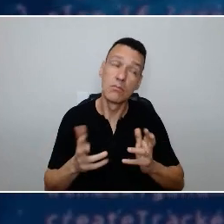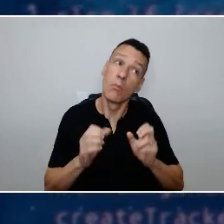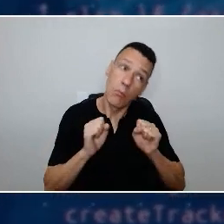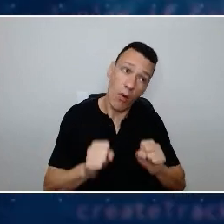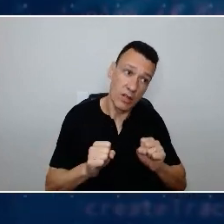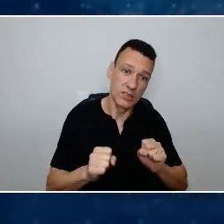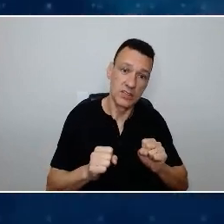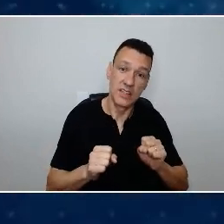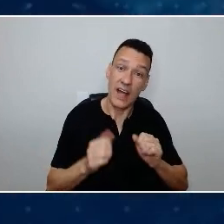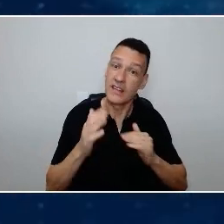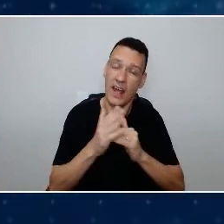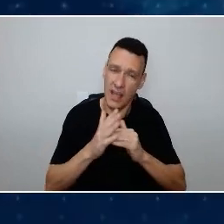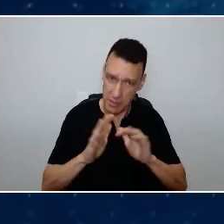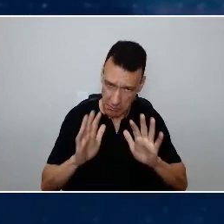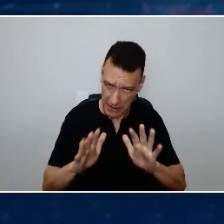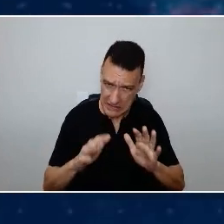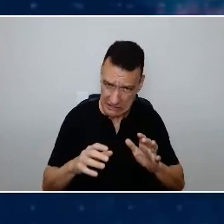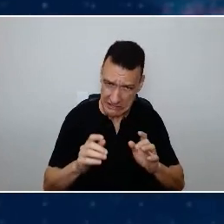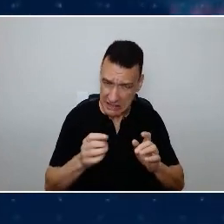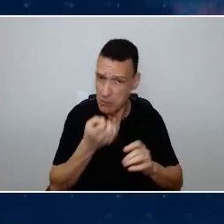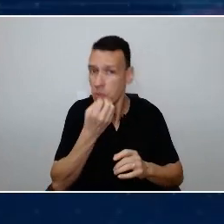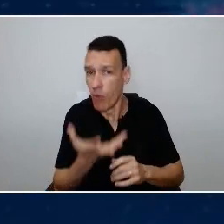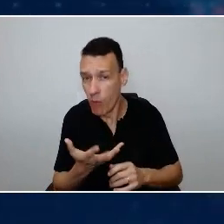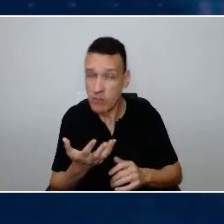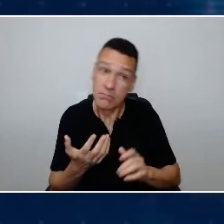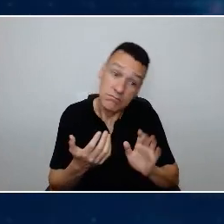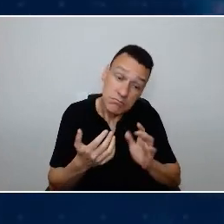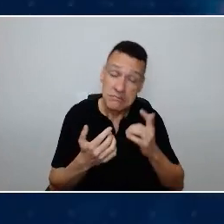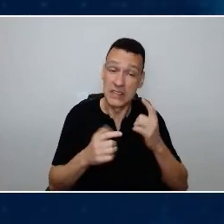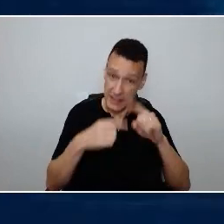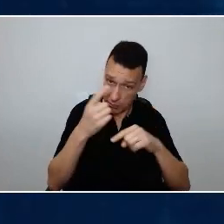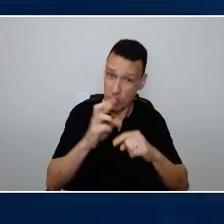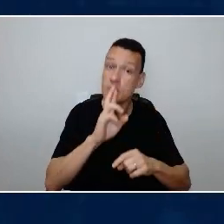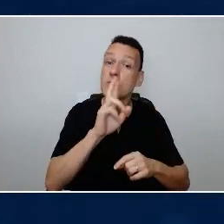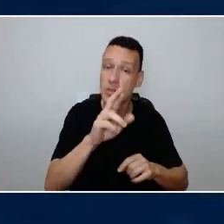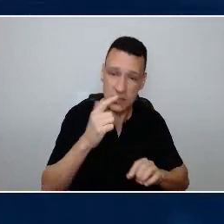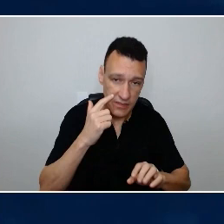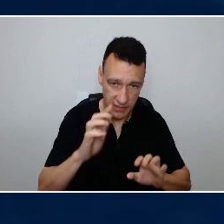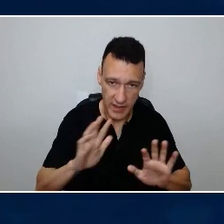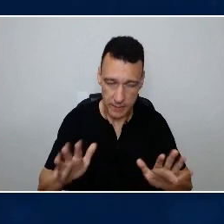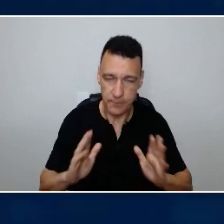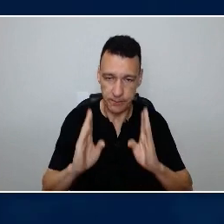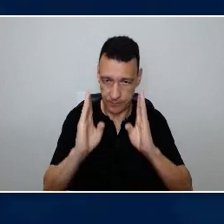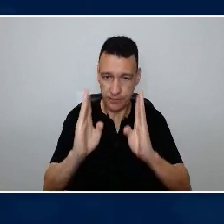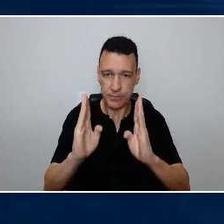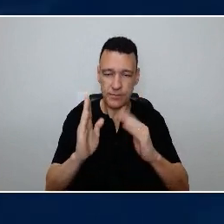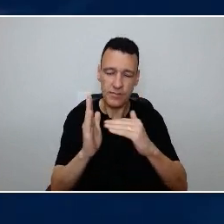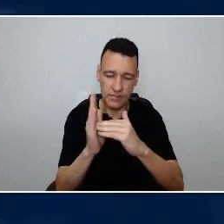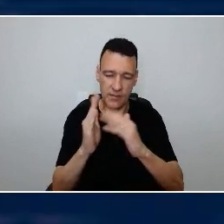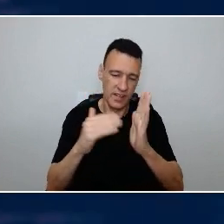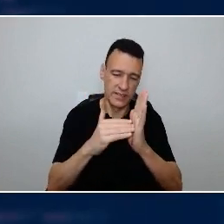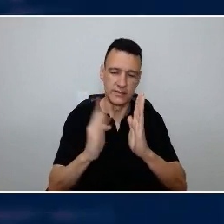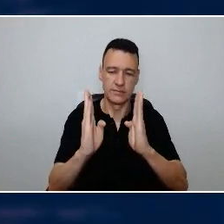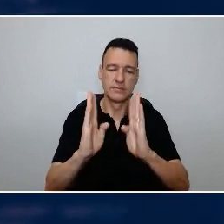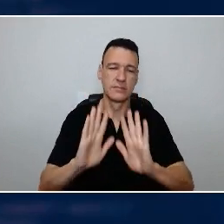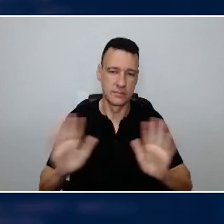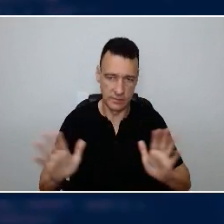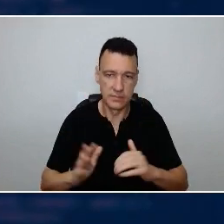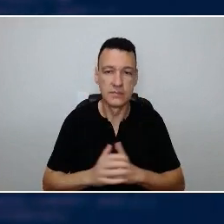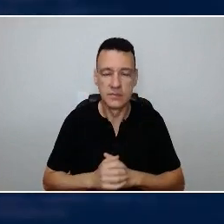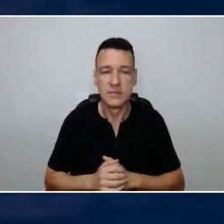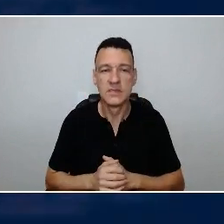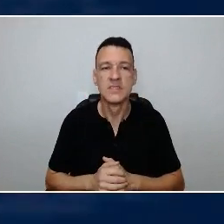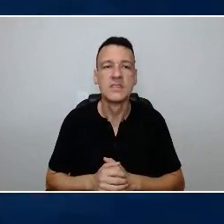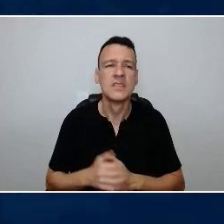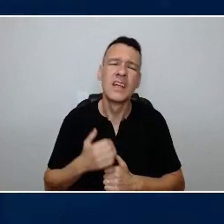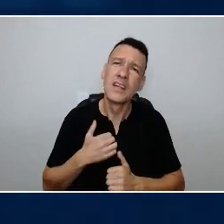pensamos juntos depois mas esse é o recomendado ideal né já peguei vários cenários em que fala ai minha